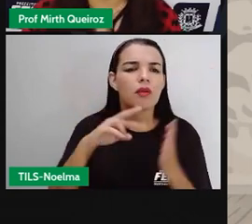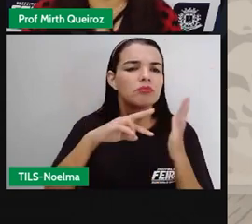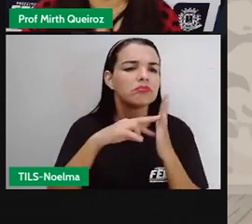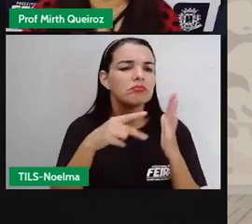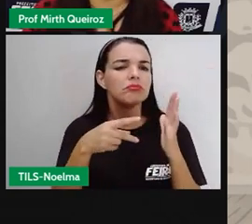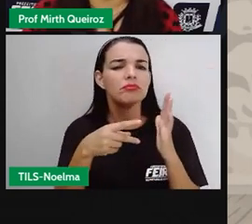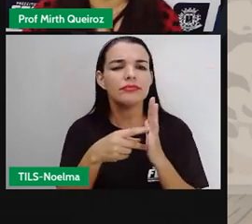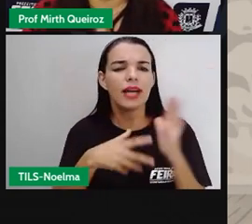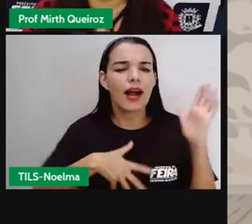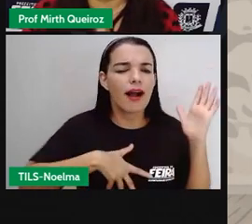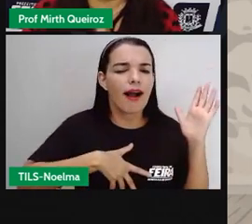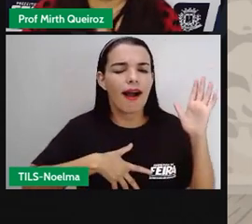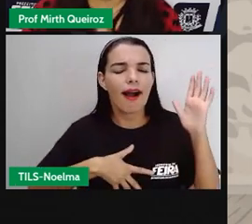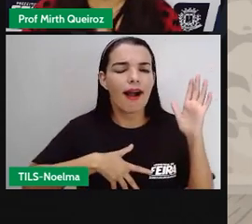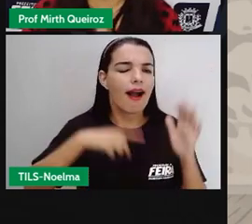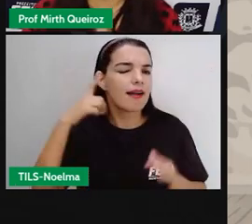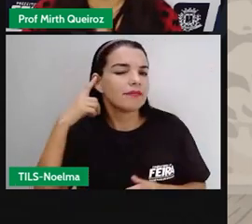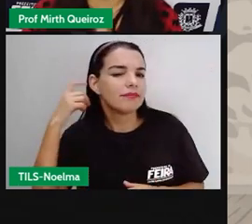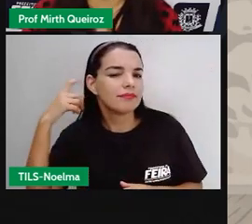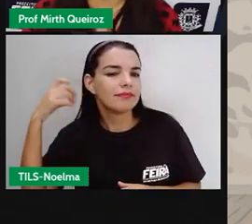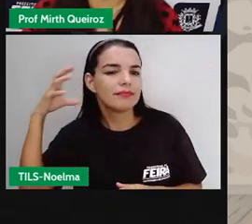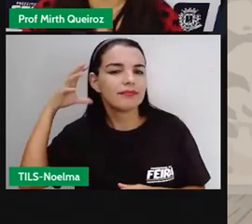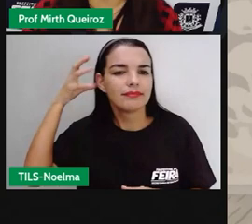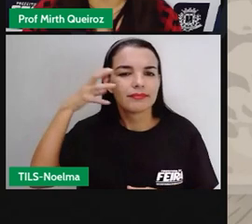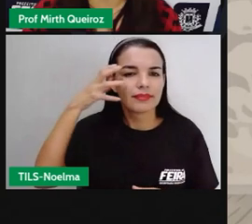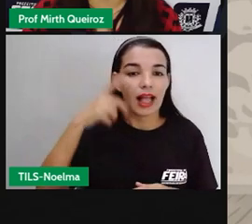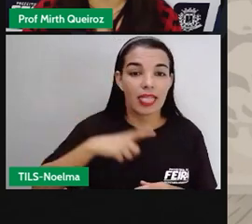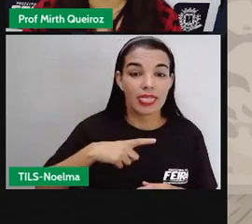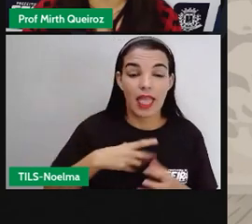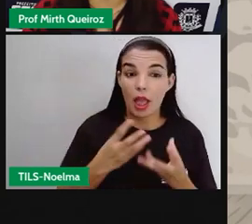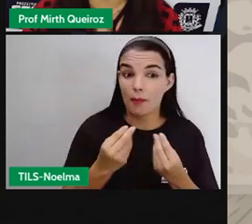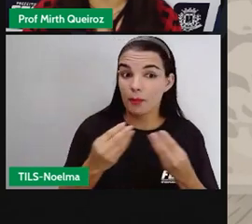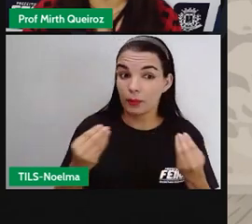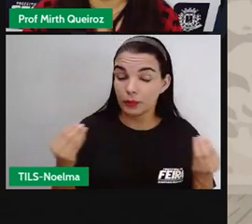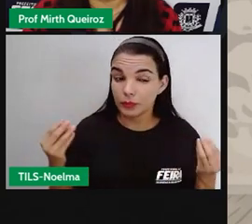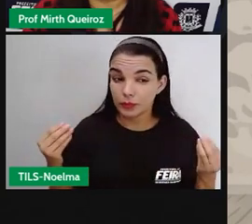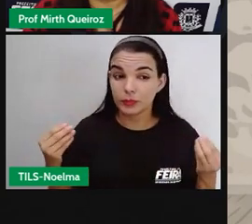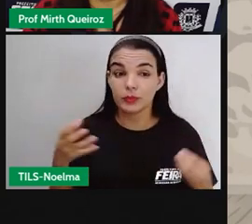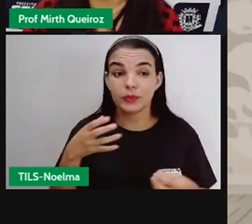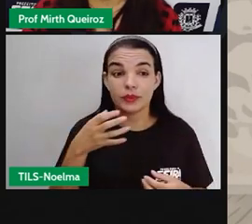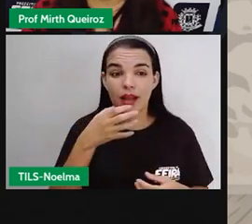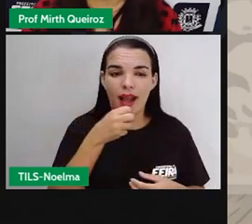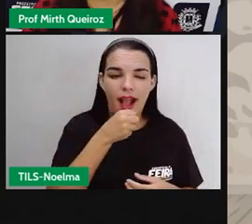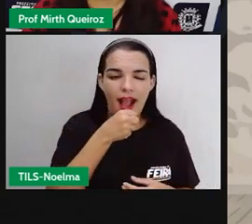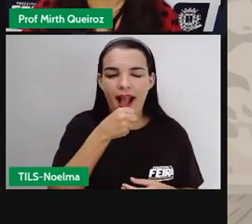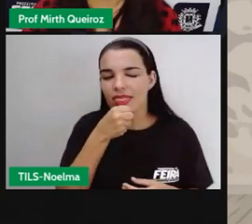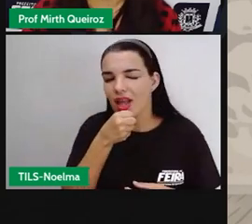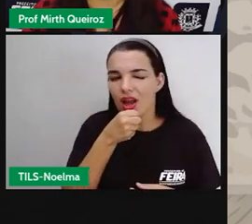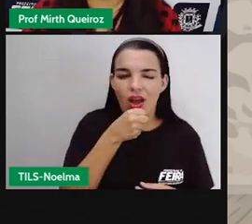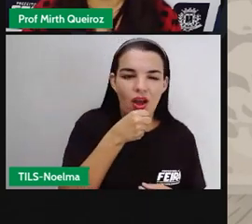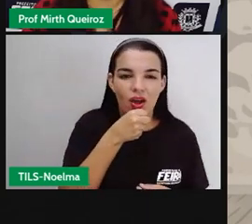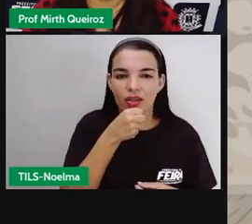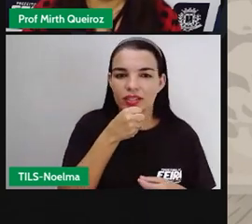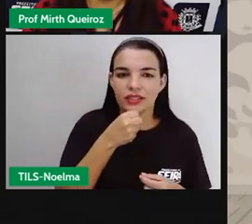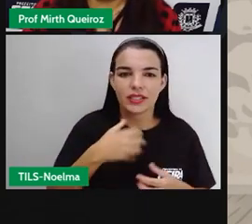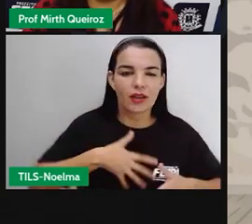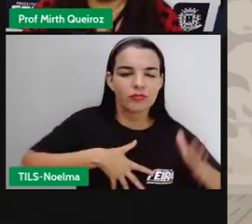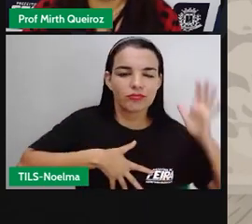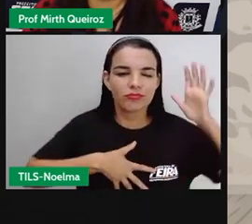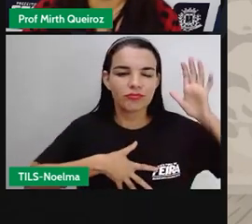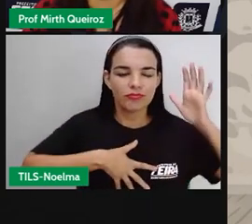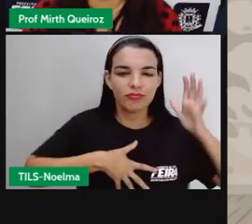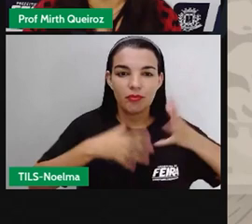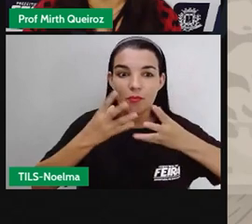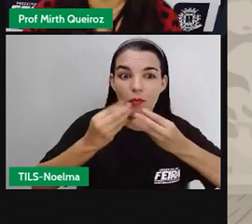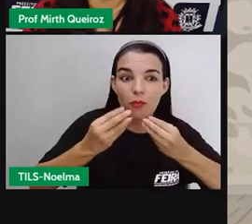é um ritmo musical dançante executado por diversos cantores e conjuntos de forró. É um ritmo dançante muito